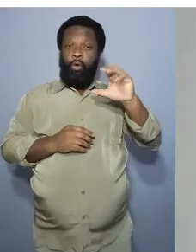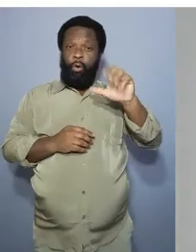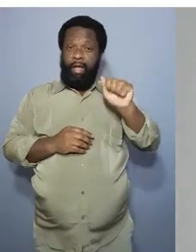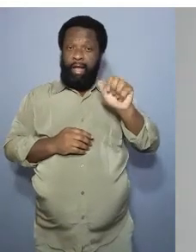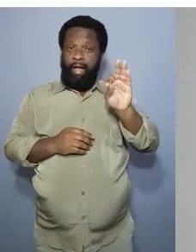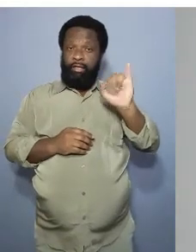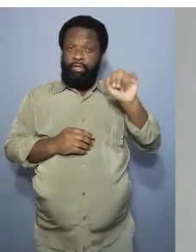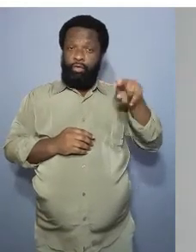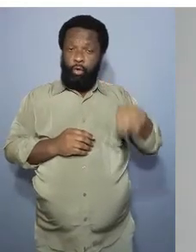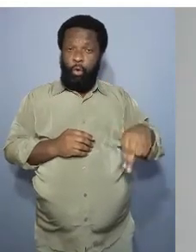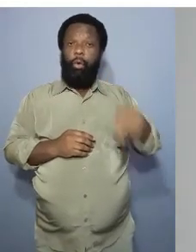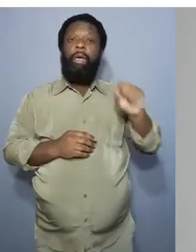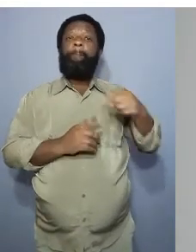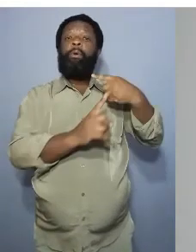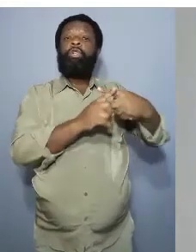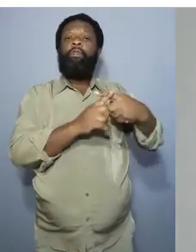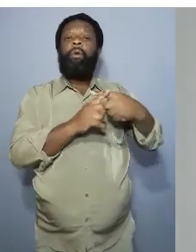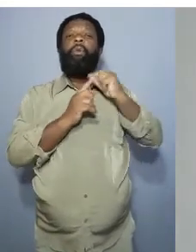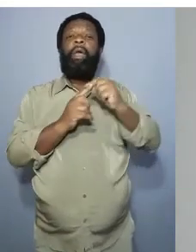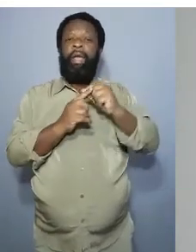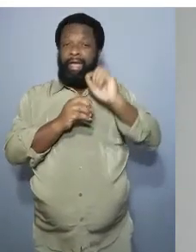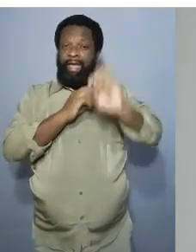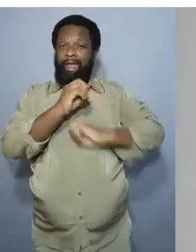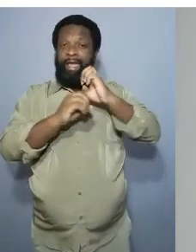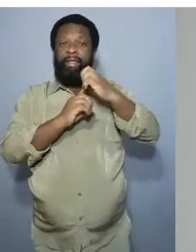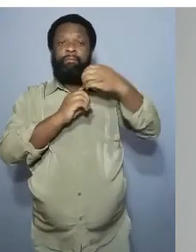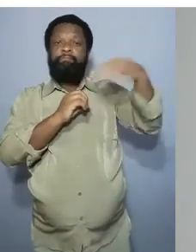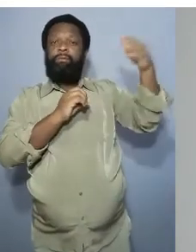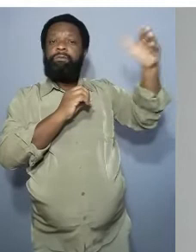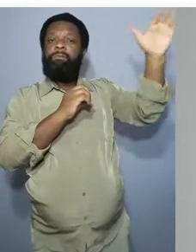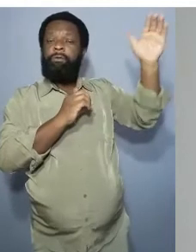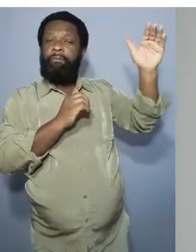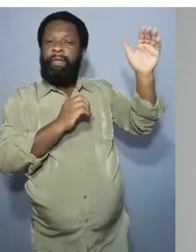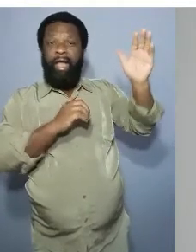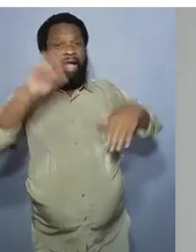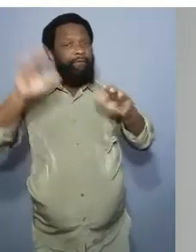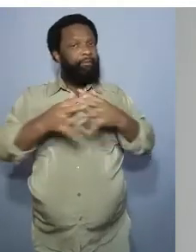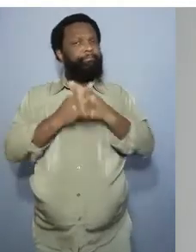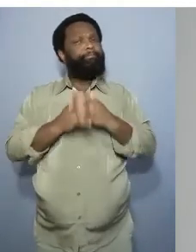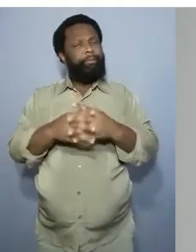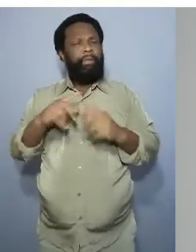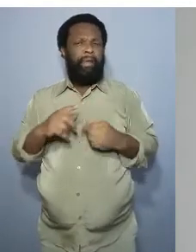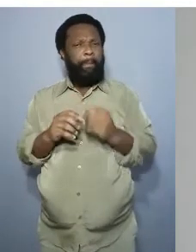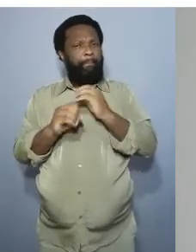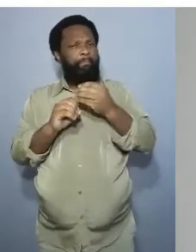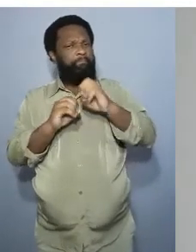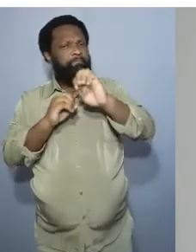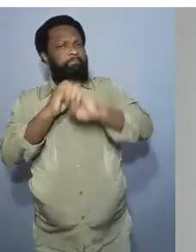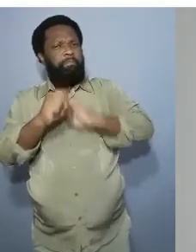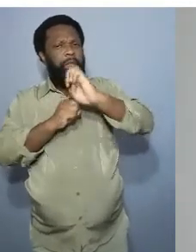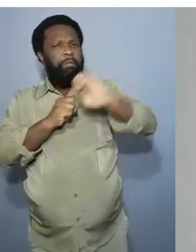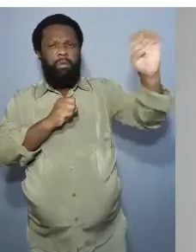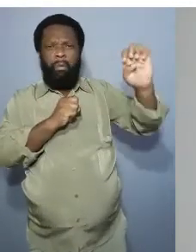carga positiva e por isso significa que ele perdeu elétrons, né? Às vezes as pessoas se confundem com isso. Poxa, ele perdeu e